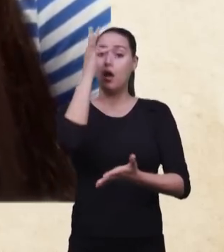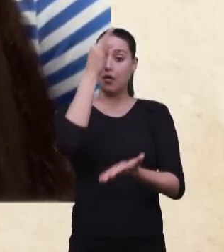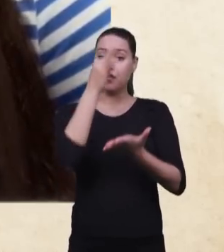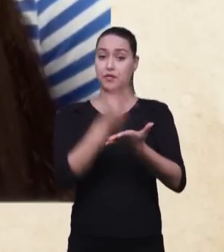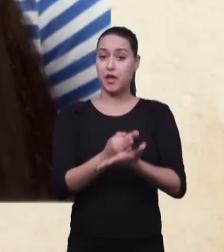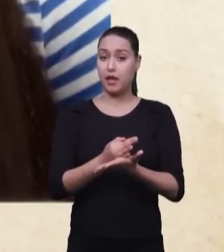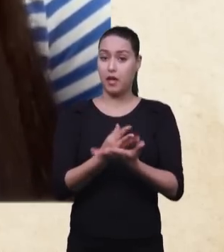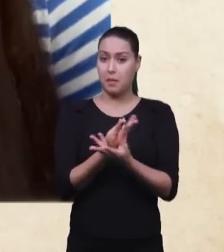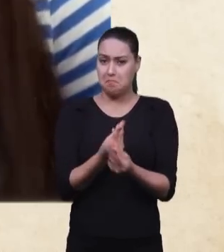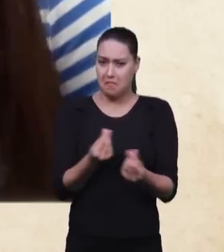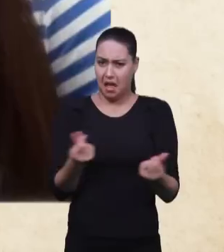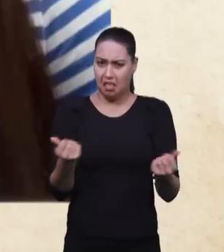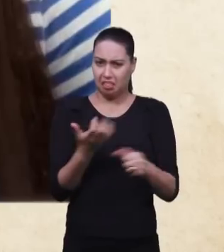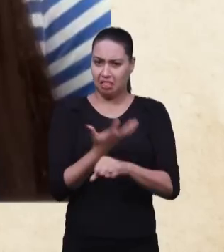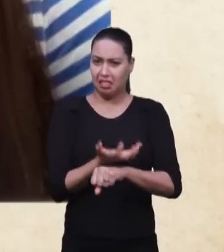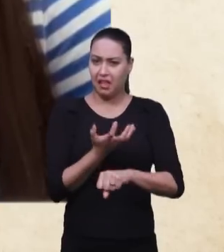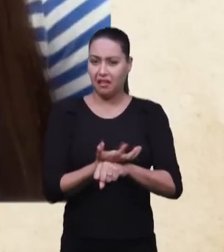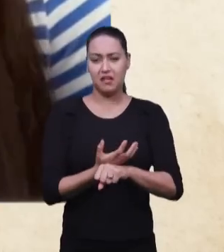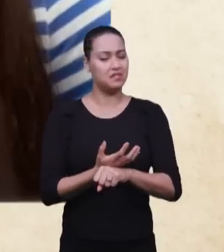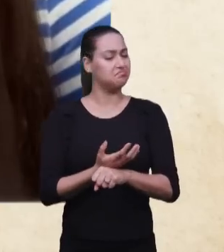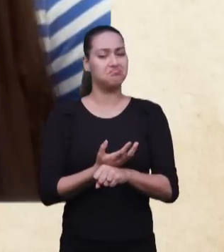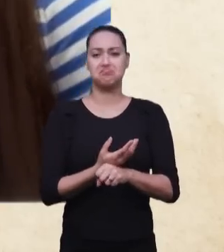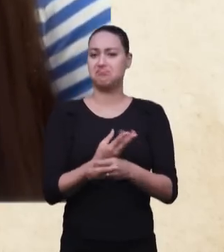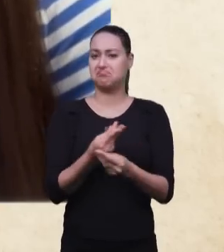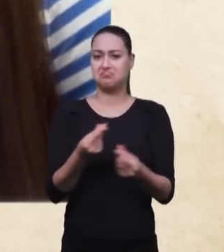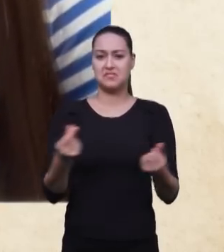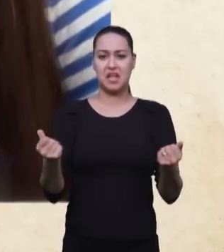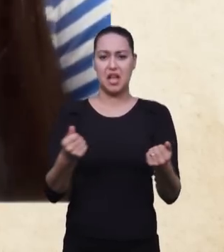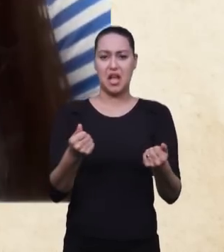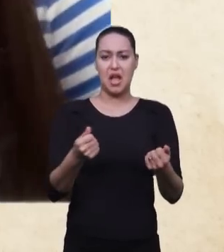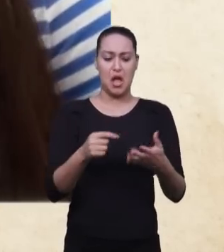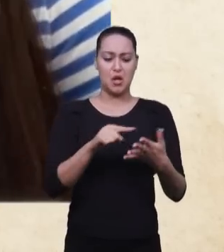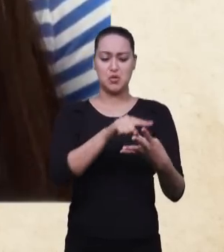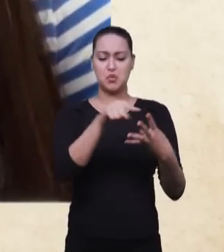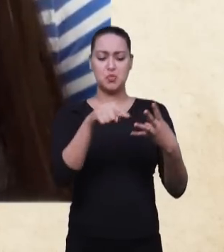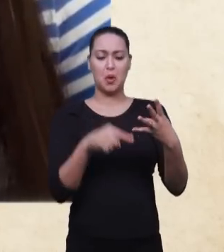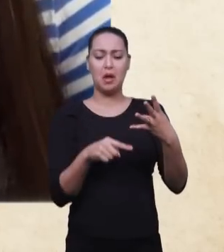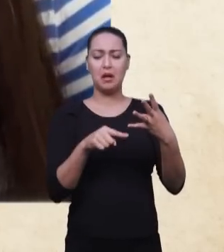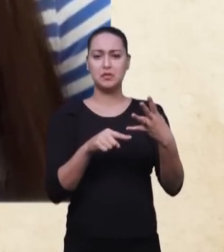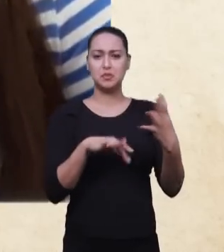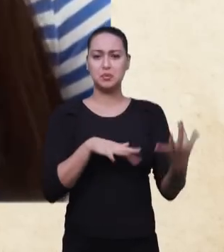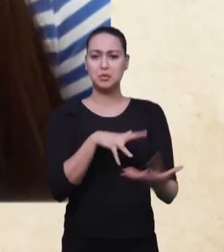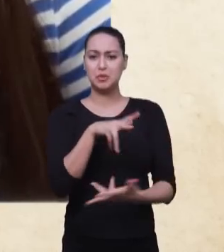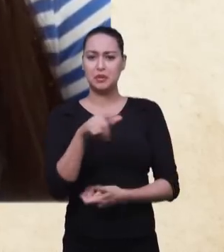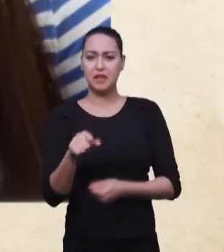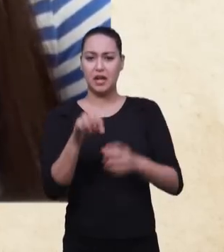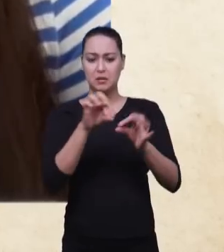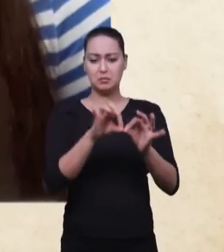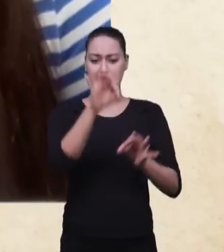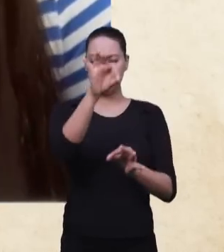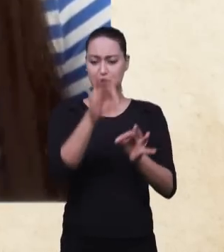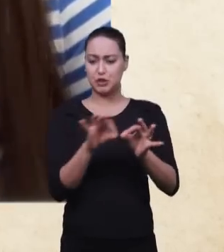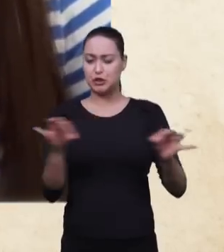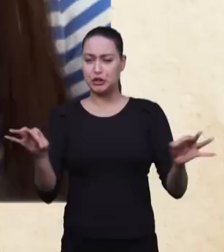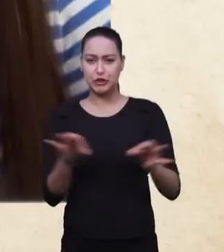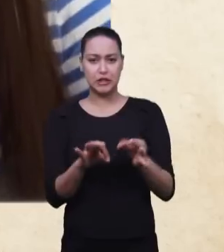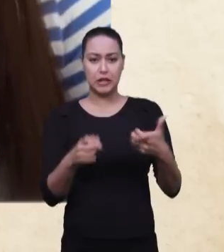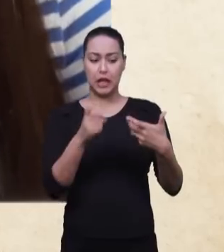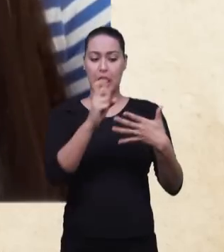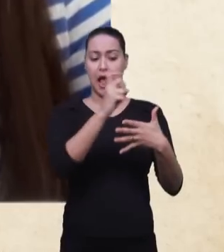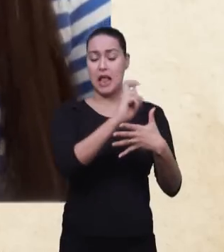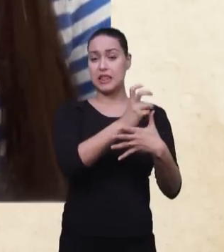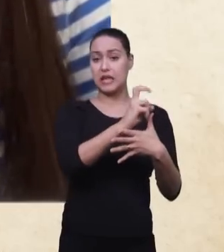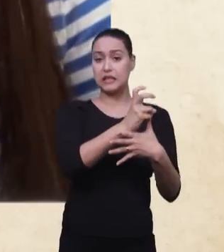a fé, ela não é matéria. Não pertence às 4 medidas do universo. Ou seja, ela pertence à